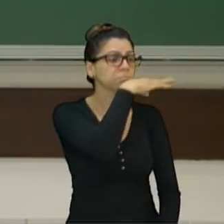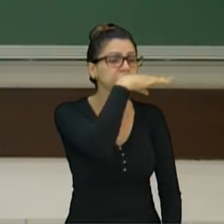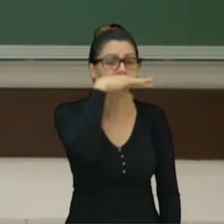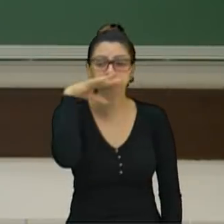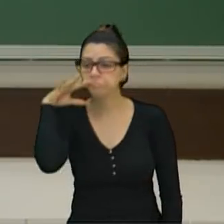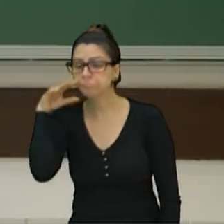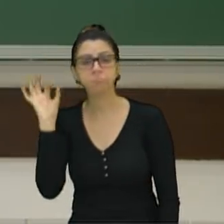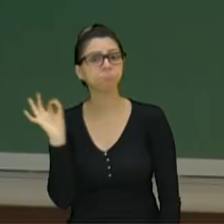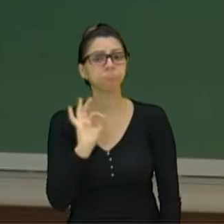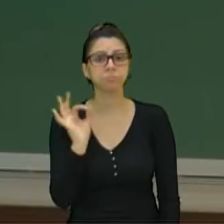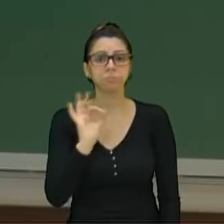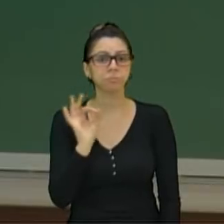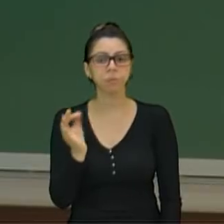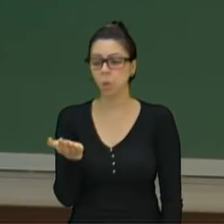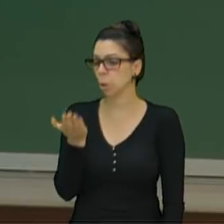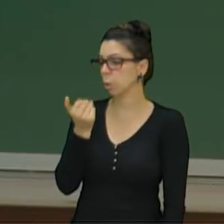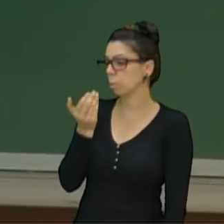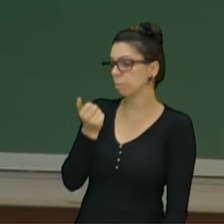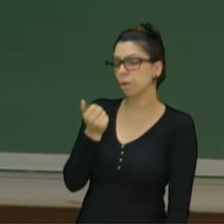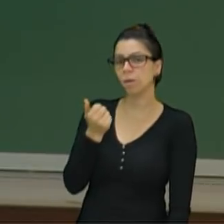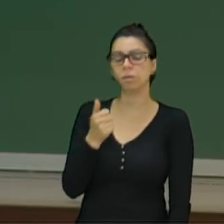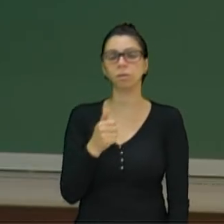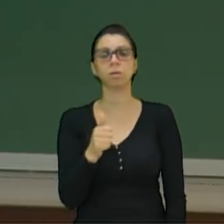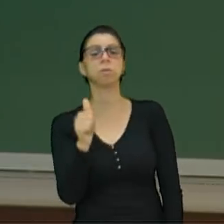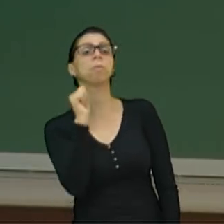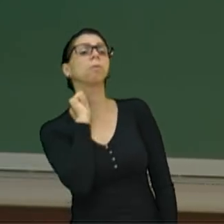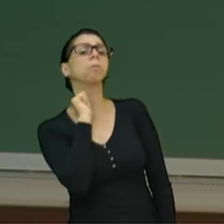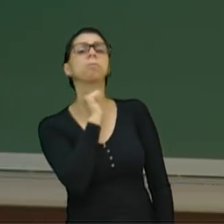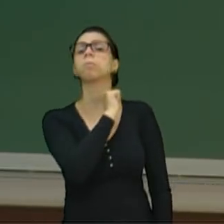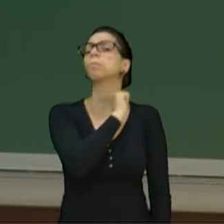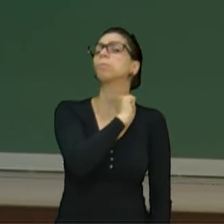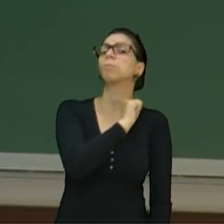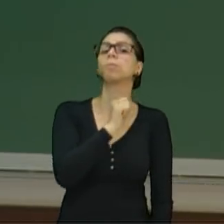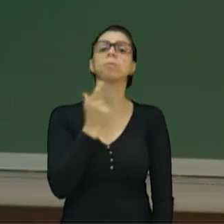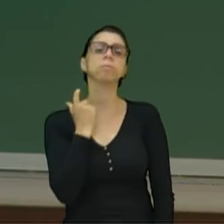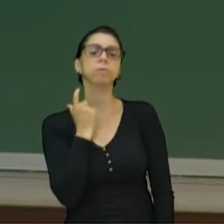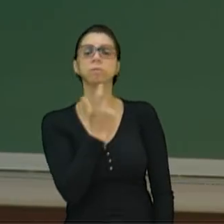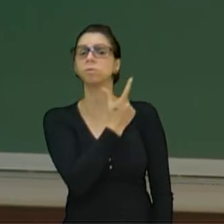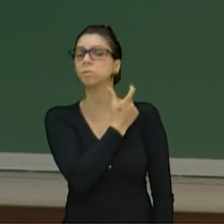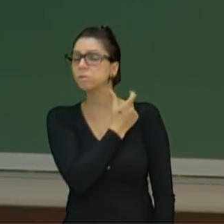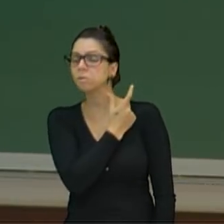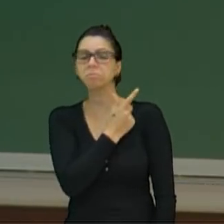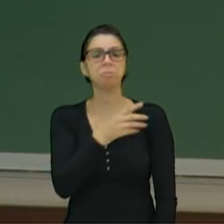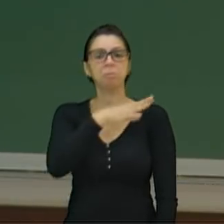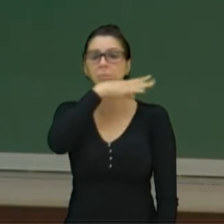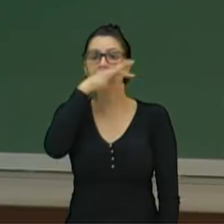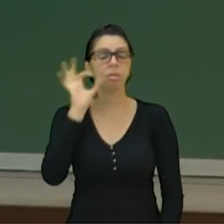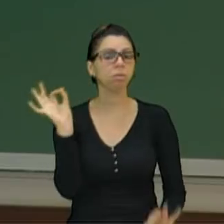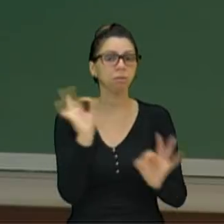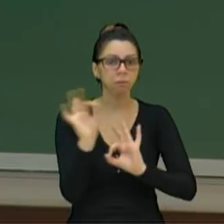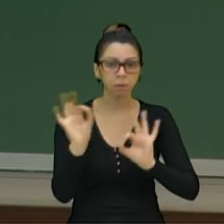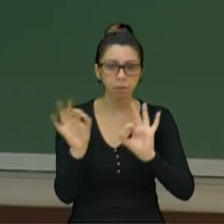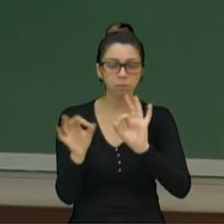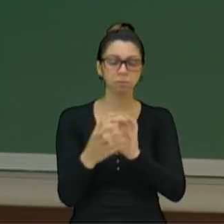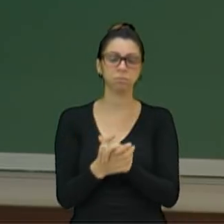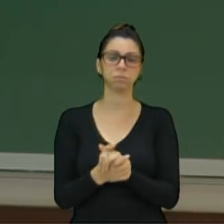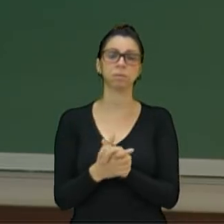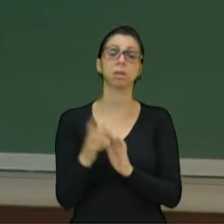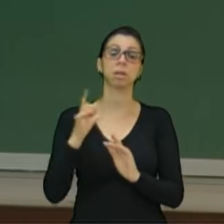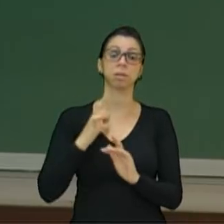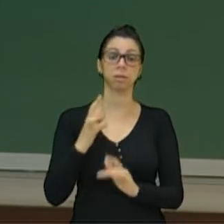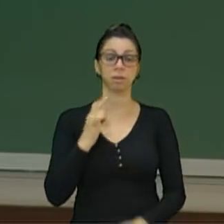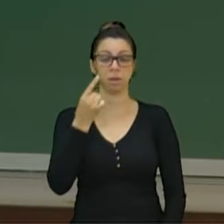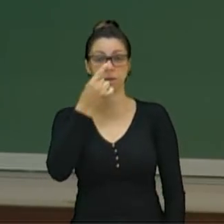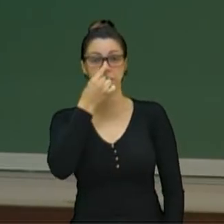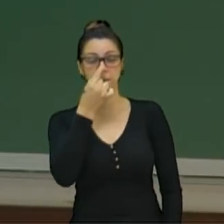dos alimentos, de um perfume ou de outras estruturas. Como nós temos a ligação nariz e